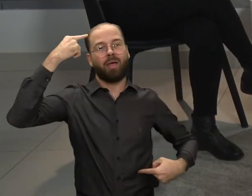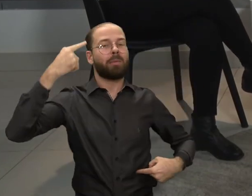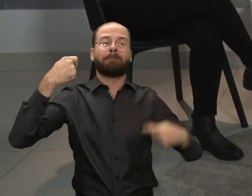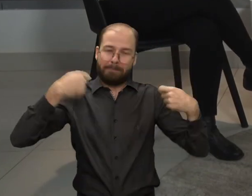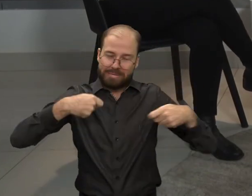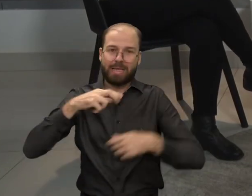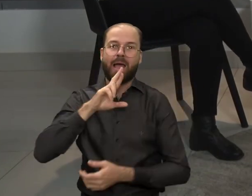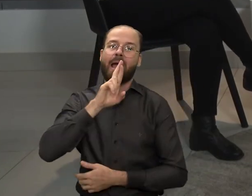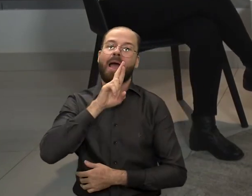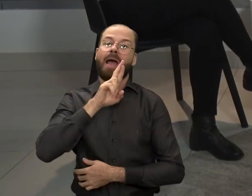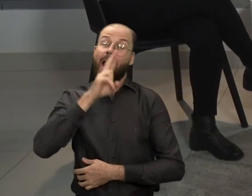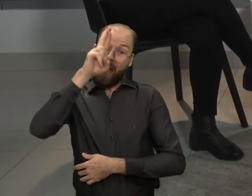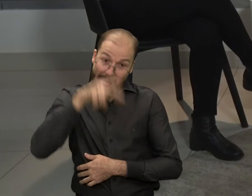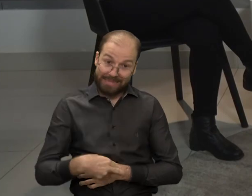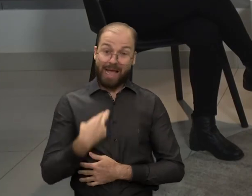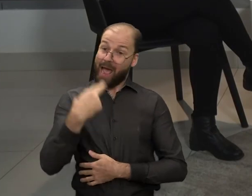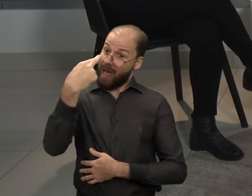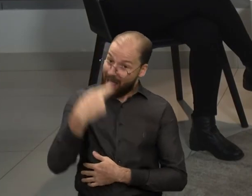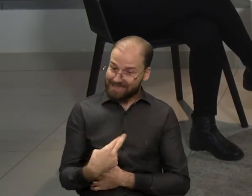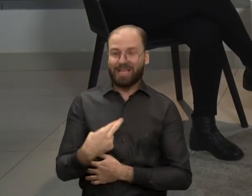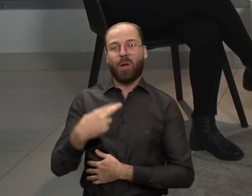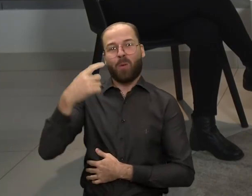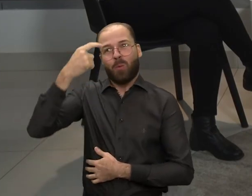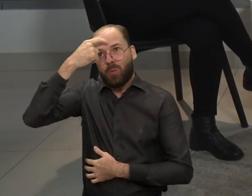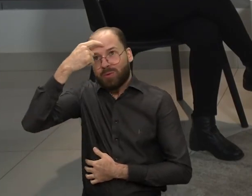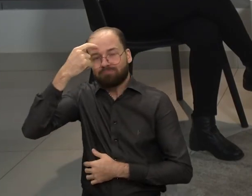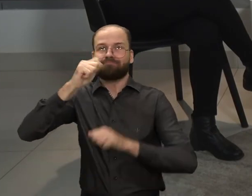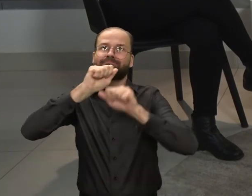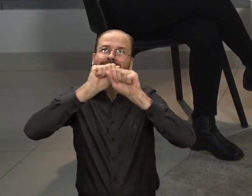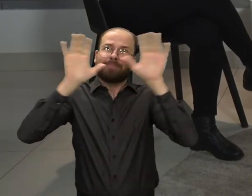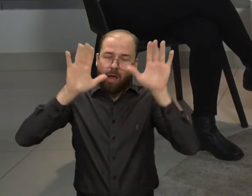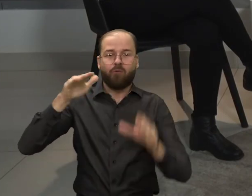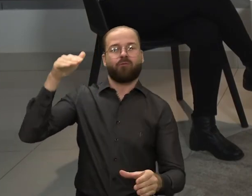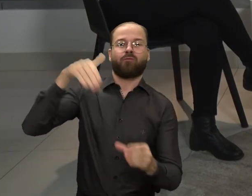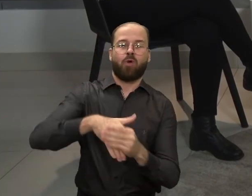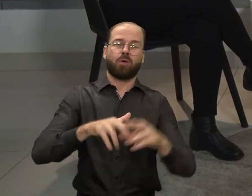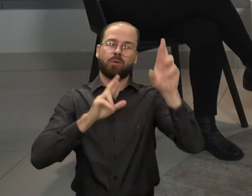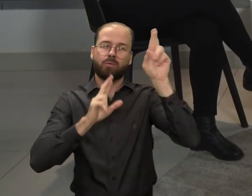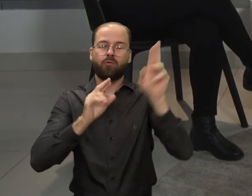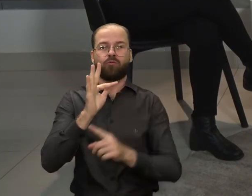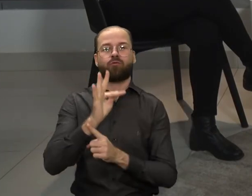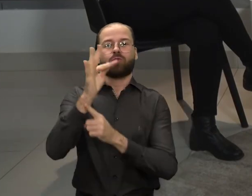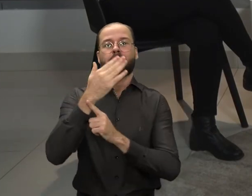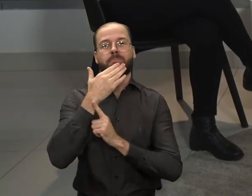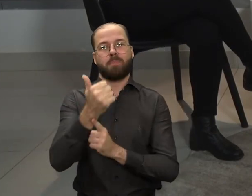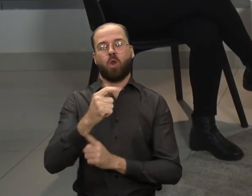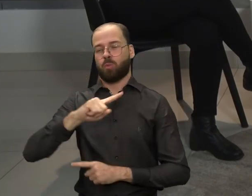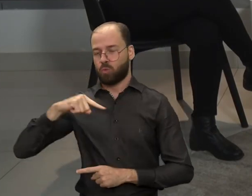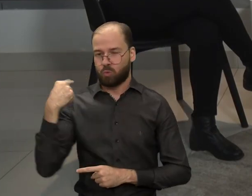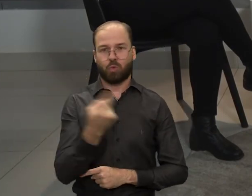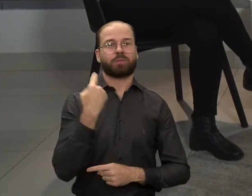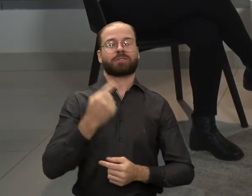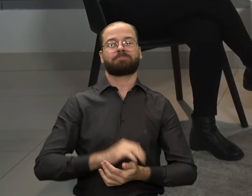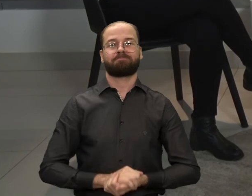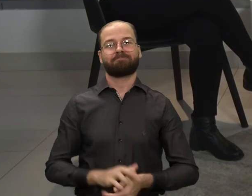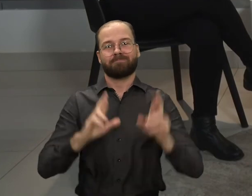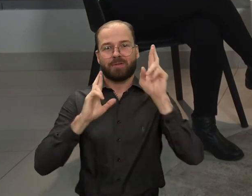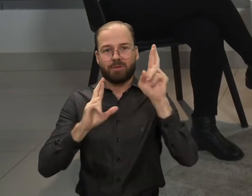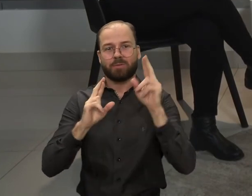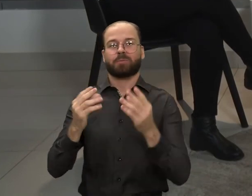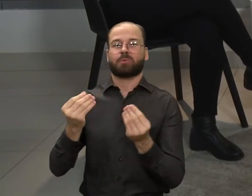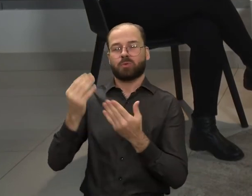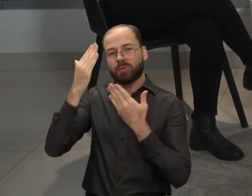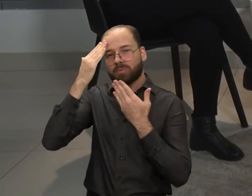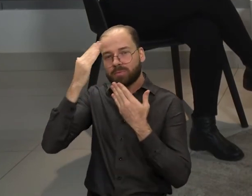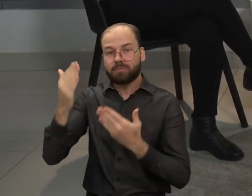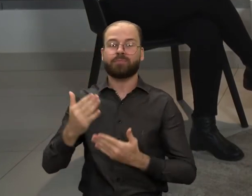Então, com a razão, né? E que, enfim, que o futuro seja o melhor possível para todos nós. Tomara,